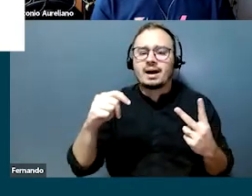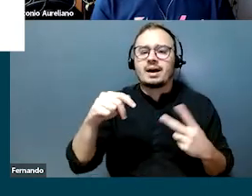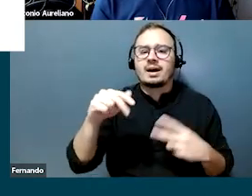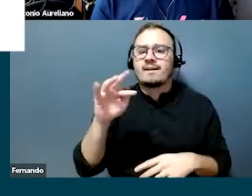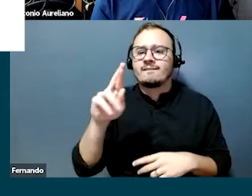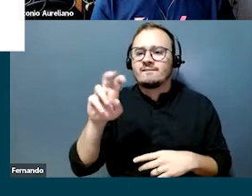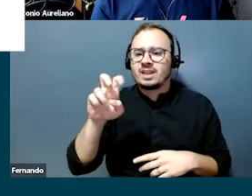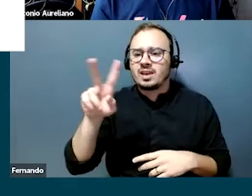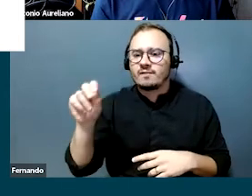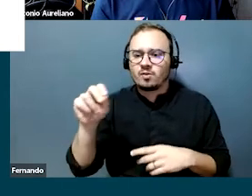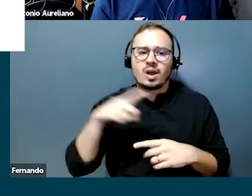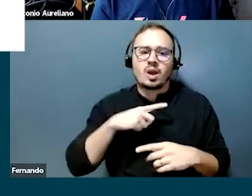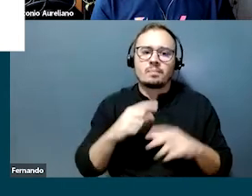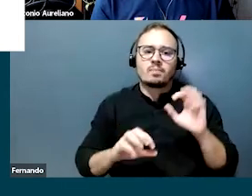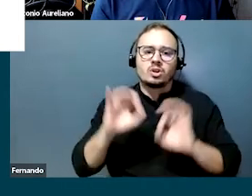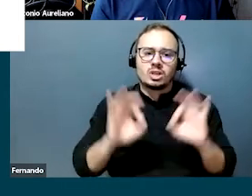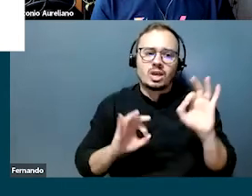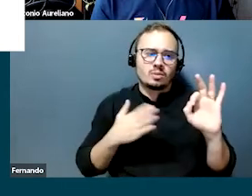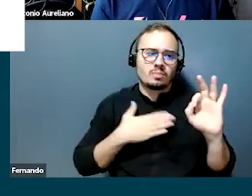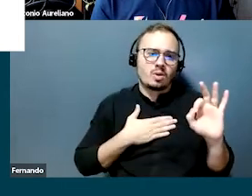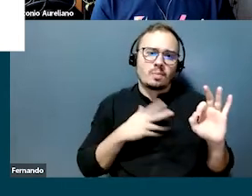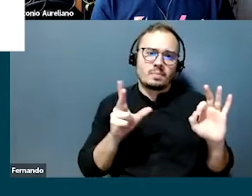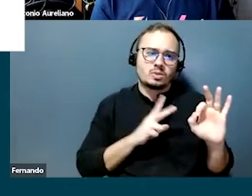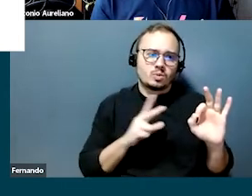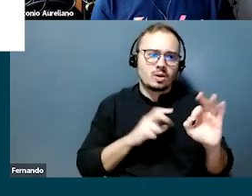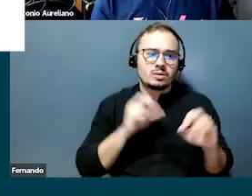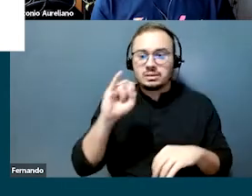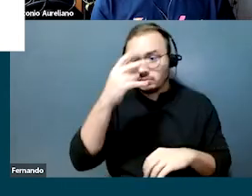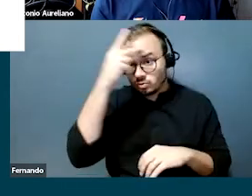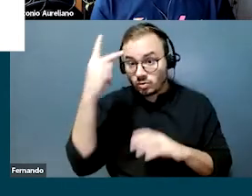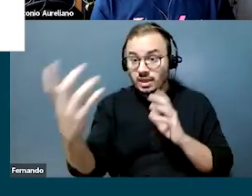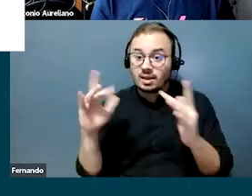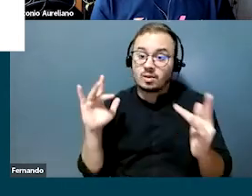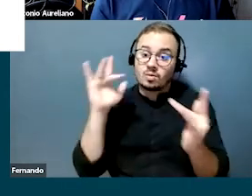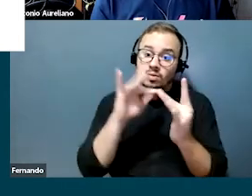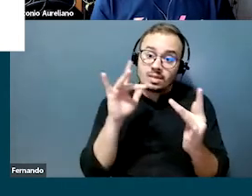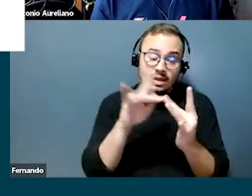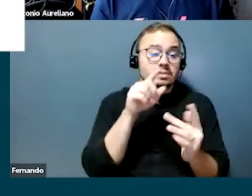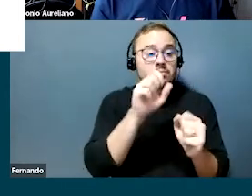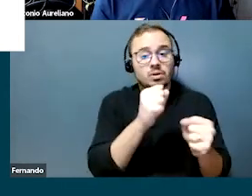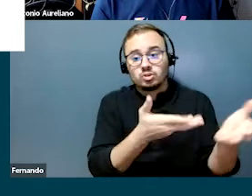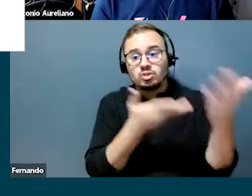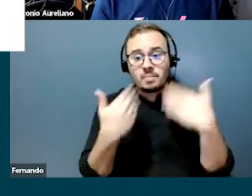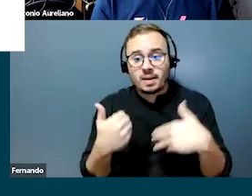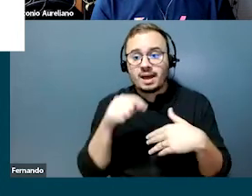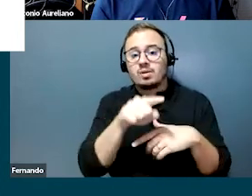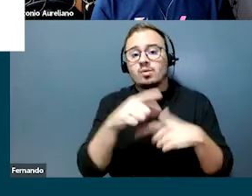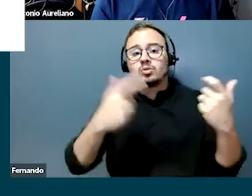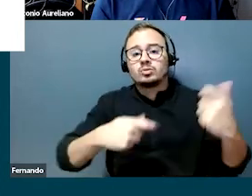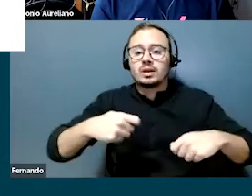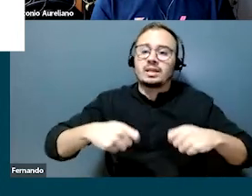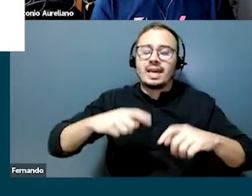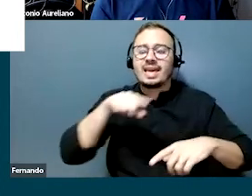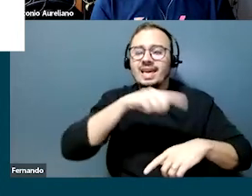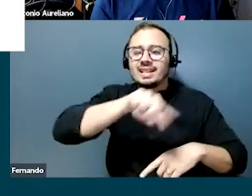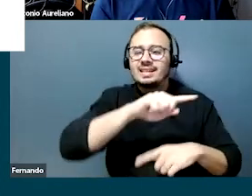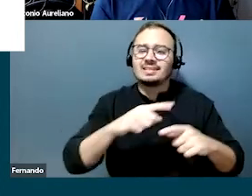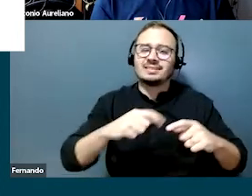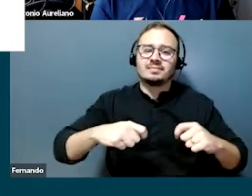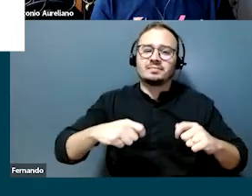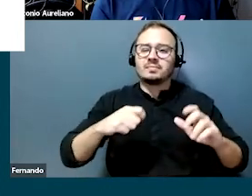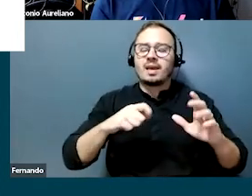é um catálogo de orquestras de frevo para quem quiser montar seu bloco, entrar em contato com a orquestra dessa, e aí os blocos eles dizem